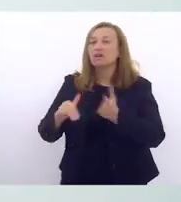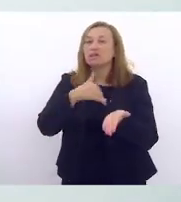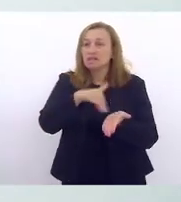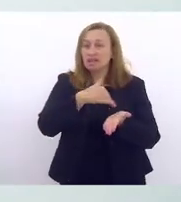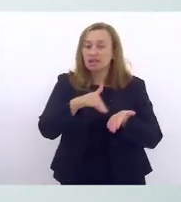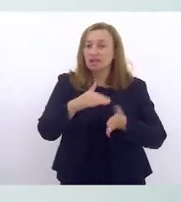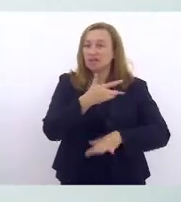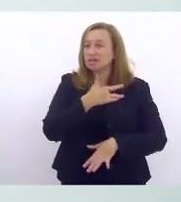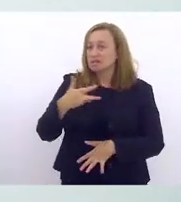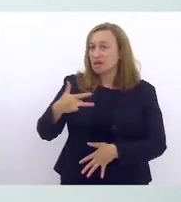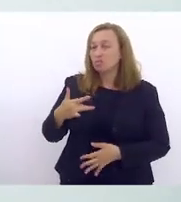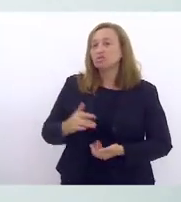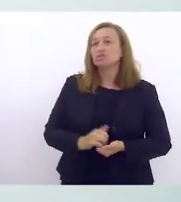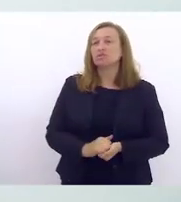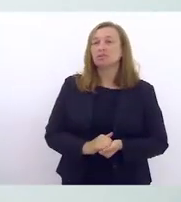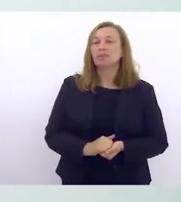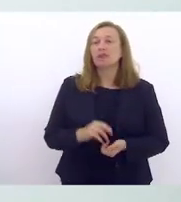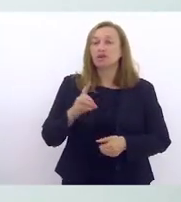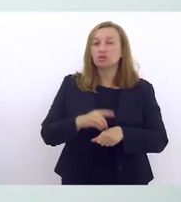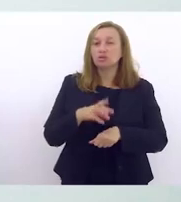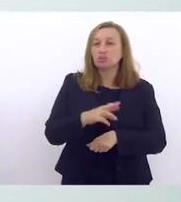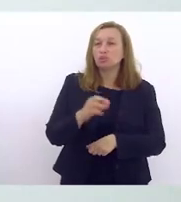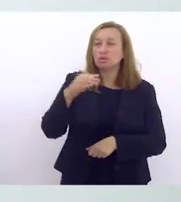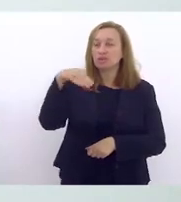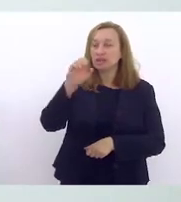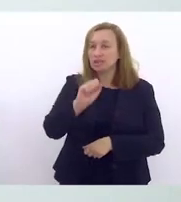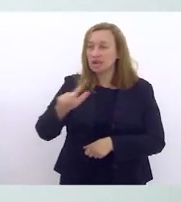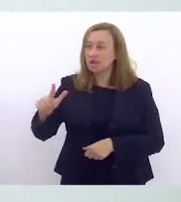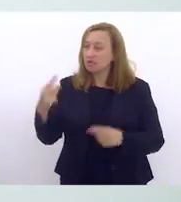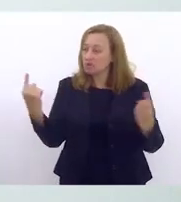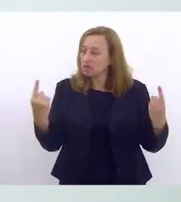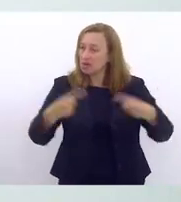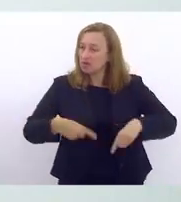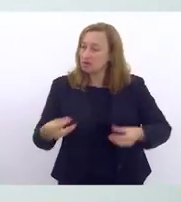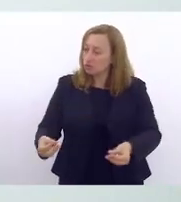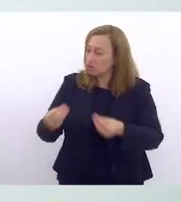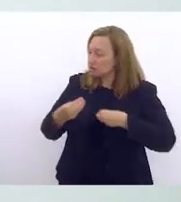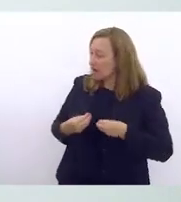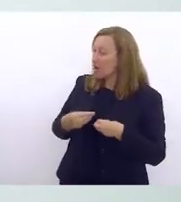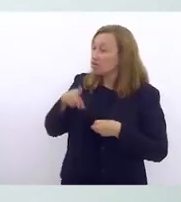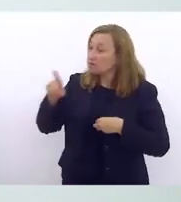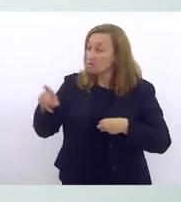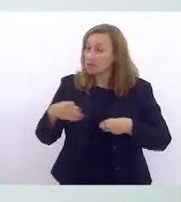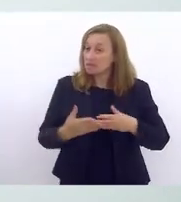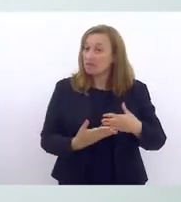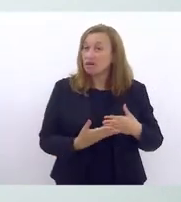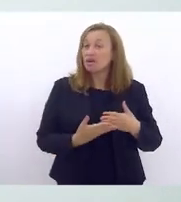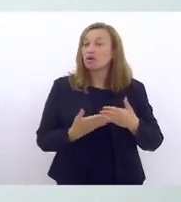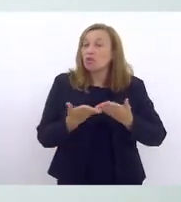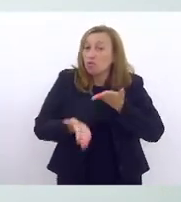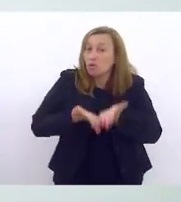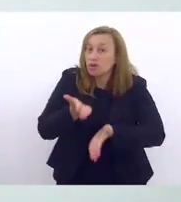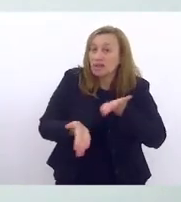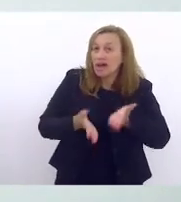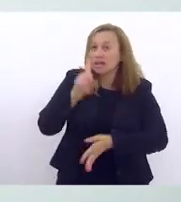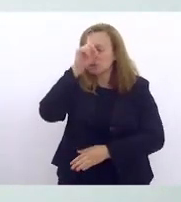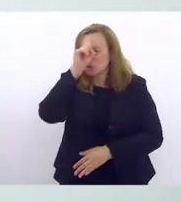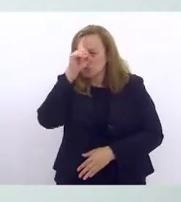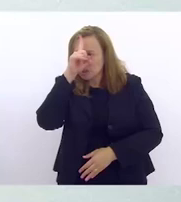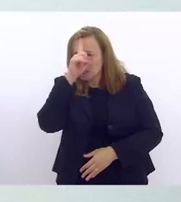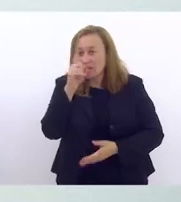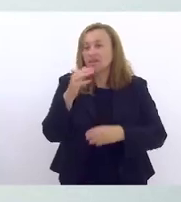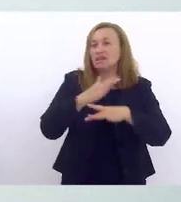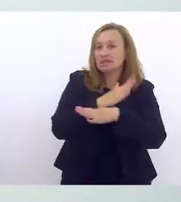saúde, doutor Daniel Sorans, fala assim: vou te dar um desafio, você vai dirigir uma maternidade na cidade do Rio de